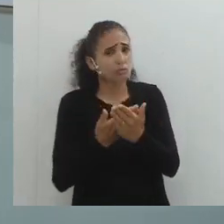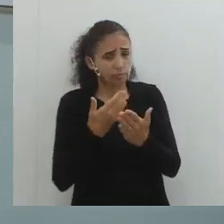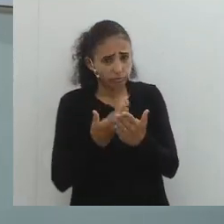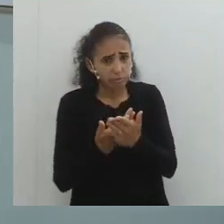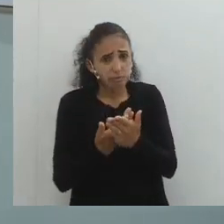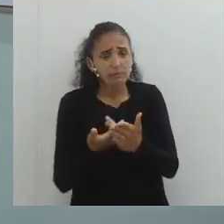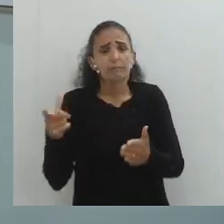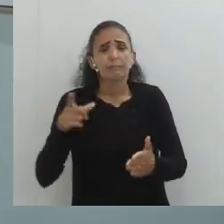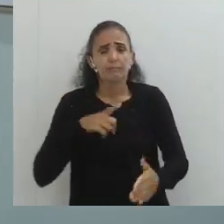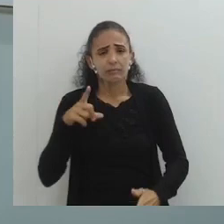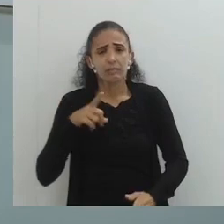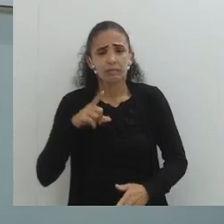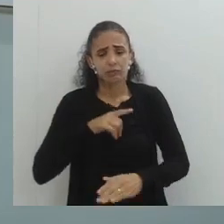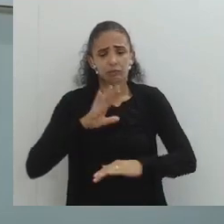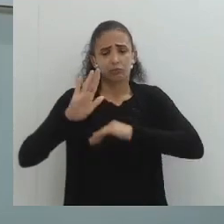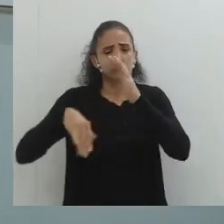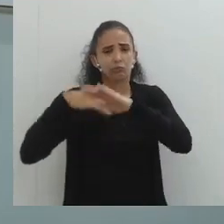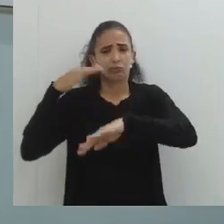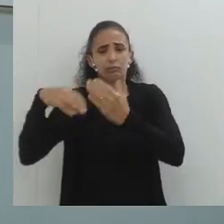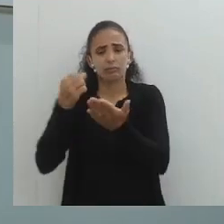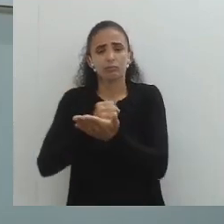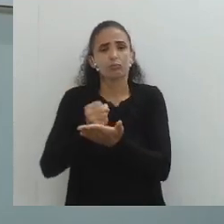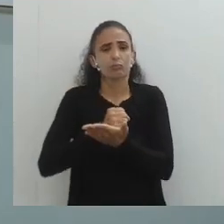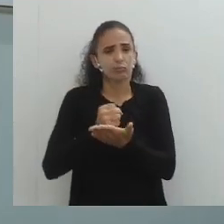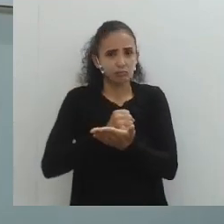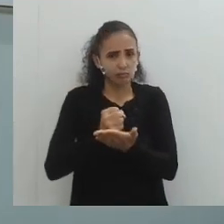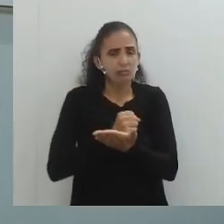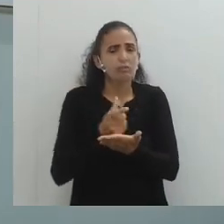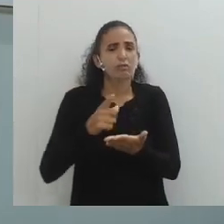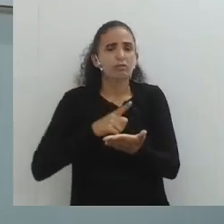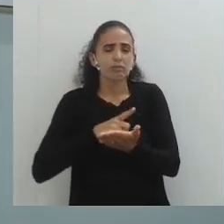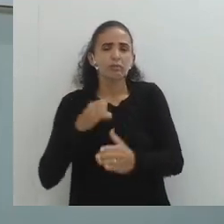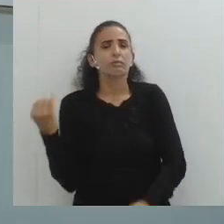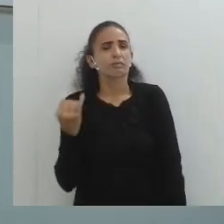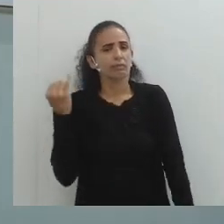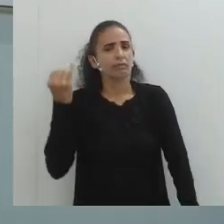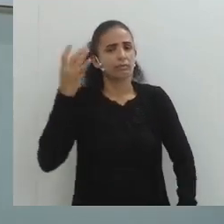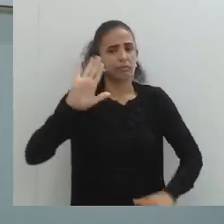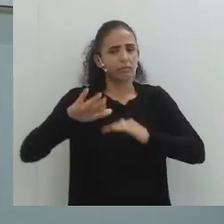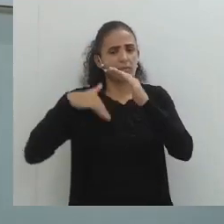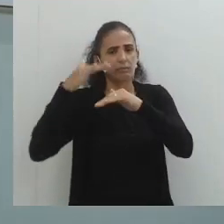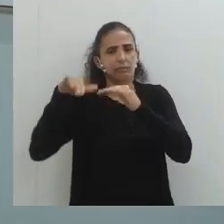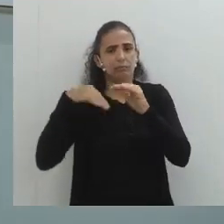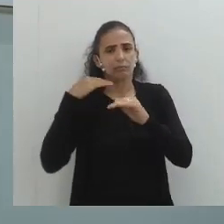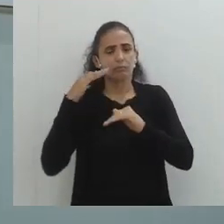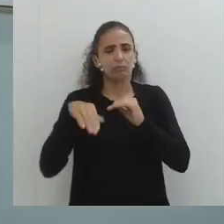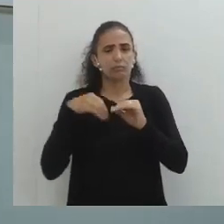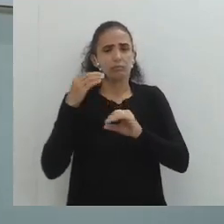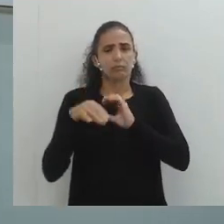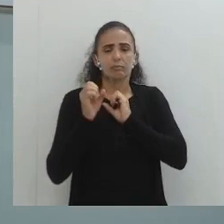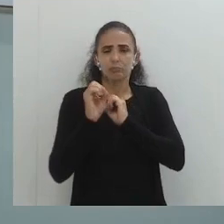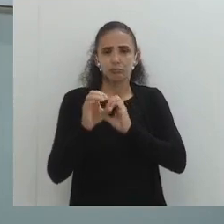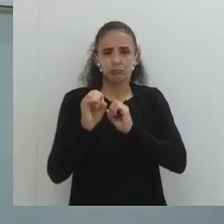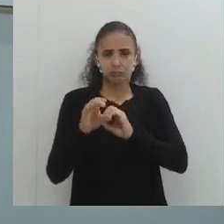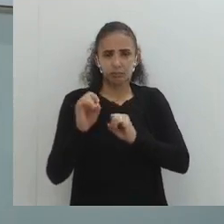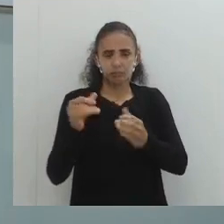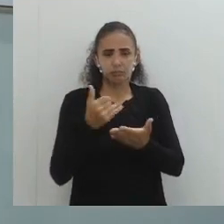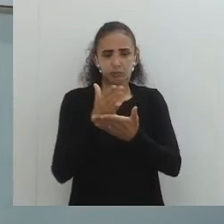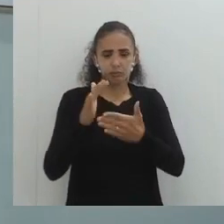tem escolas da gente que desenvolve jogos digitais e que ali não deixa de ser um processo educativo e